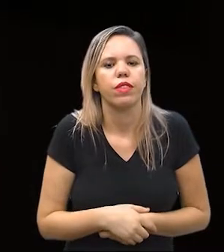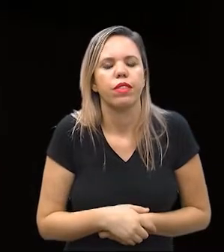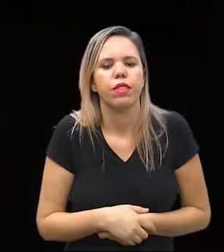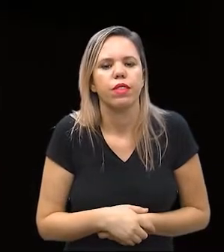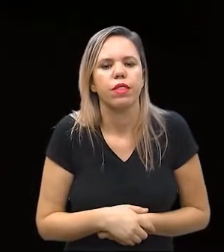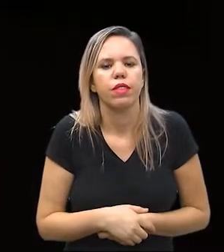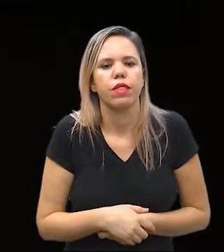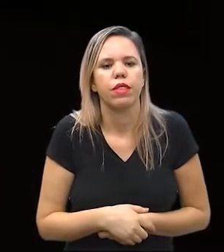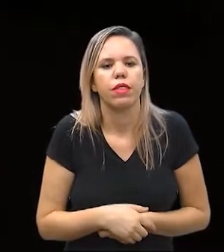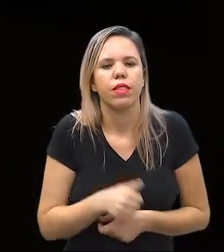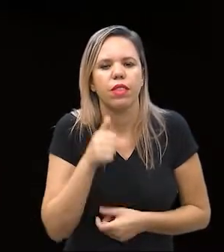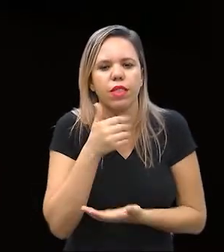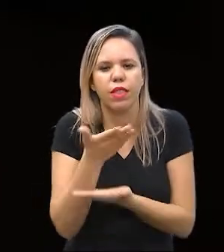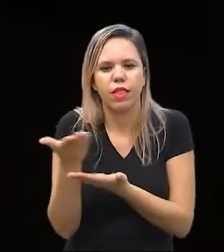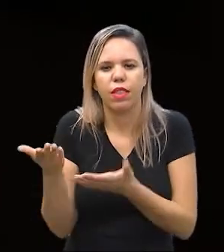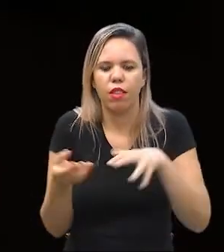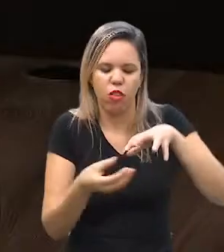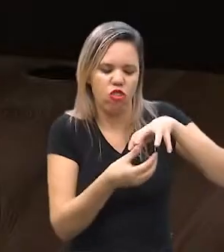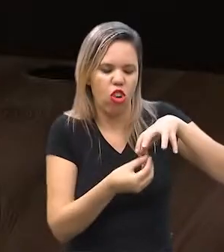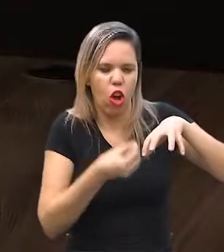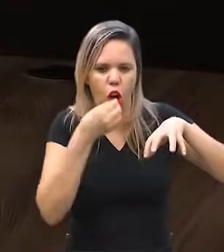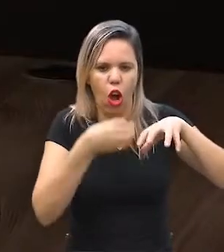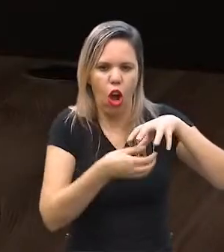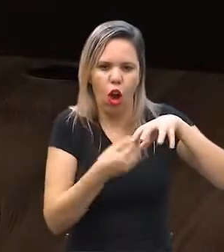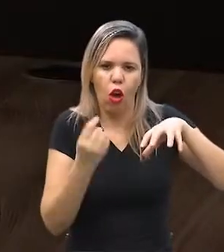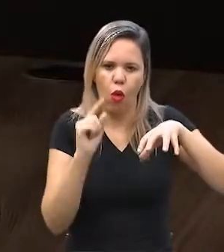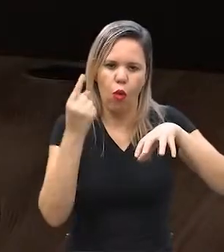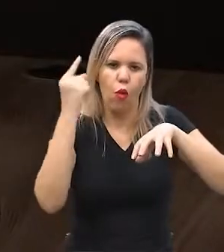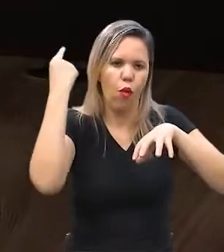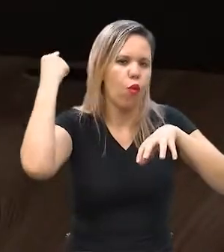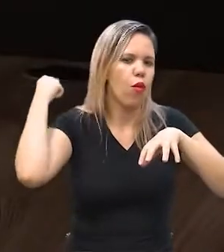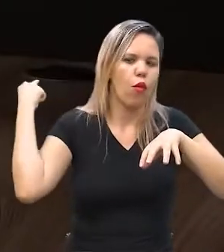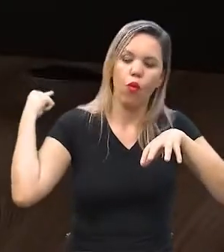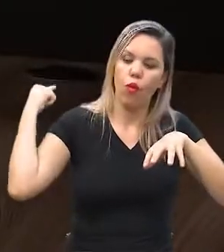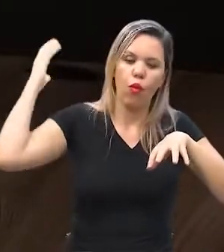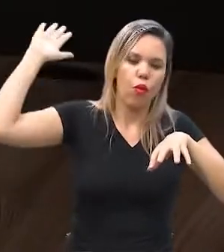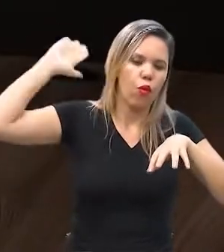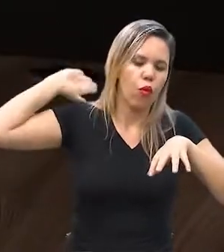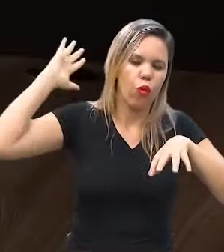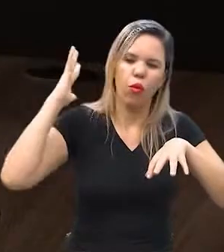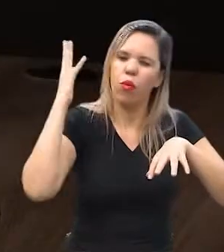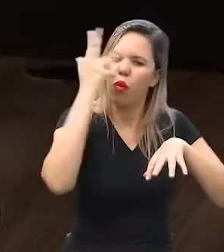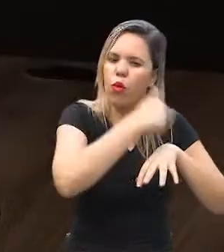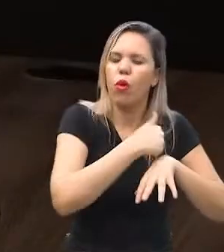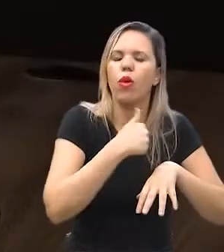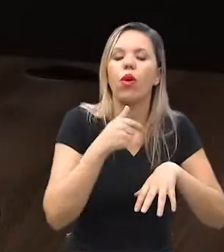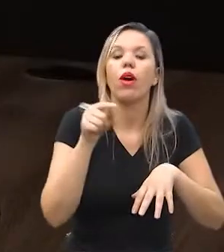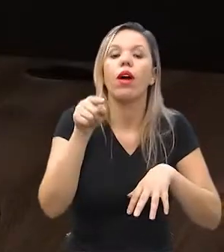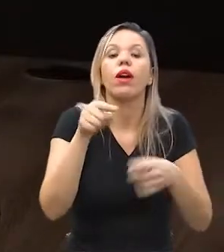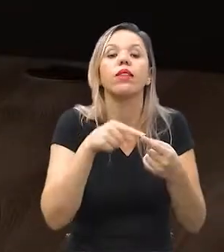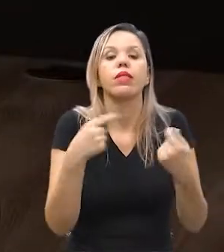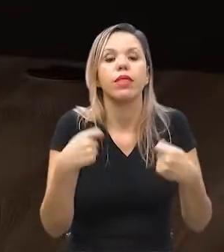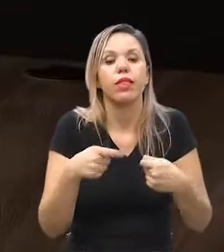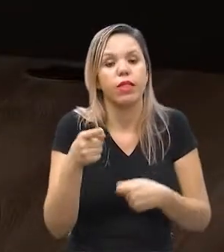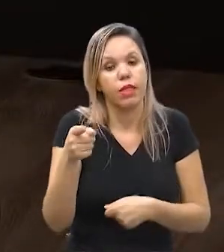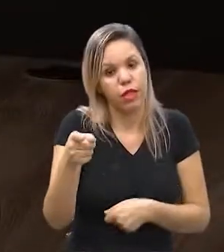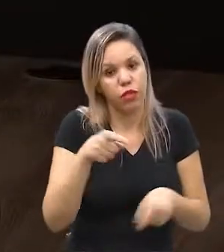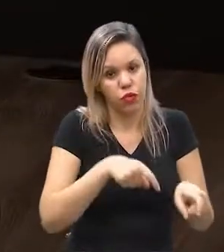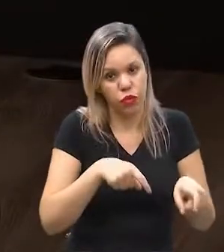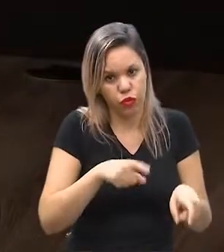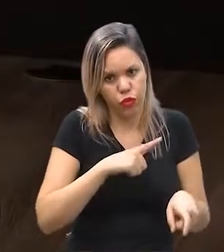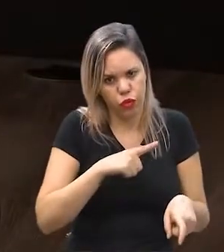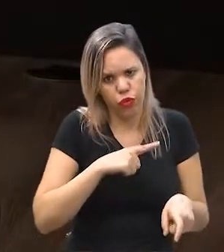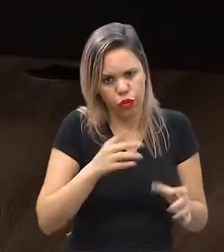vendo aí, meninas, uvas, né, ao fundo, essas parreiras lindas. Então, necessariamente aí no sítio